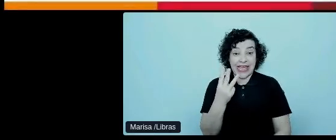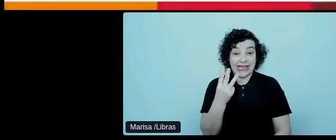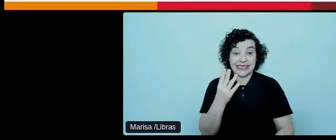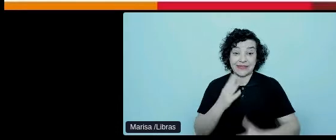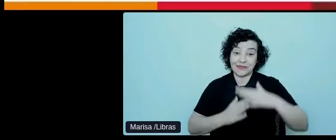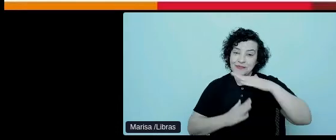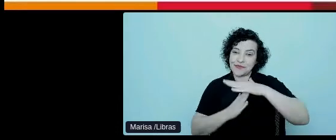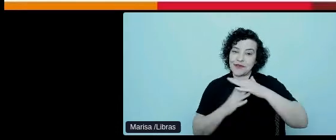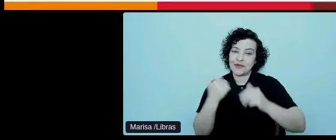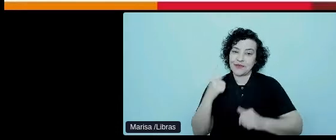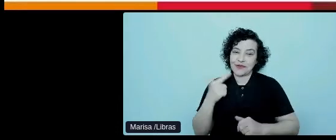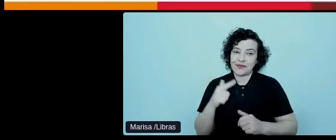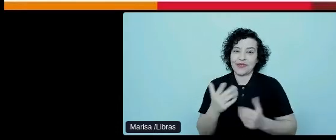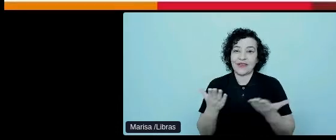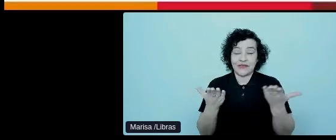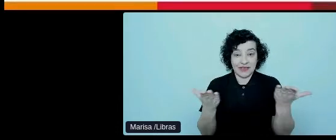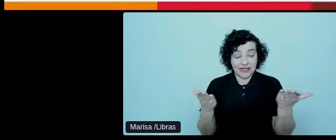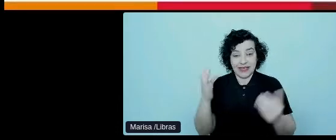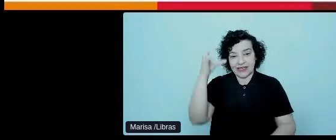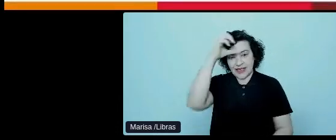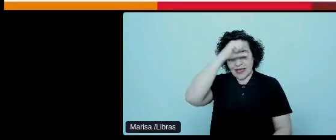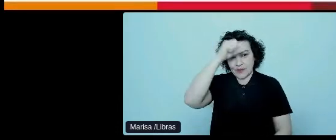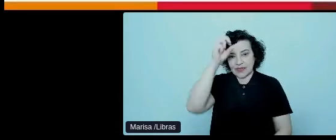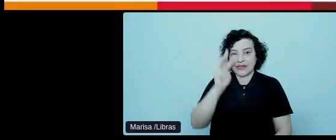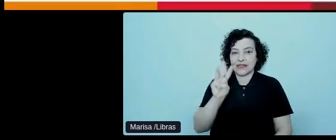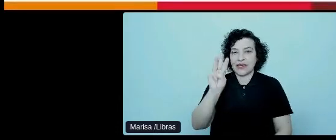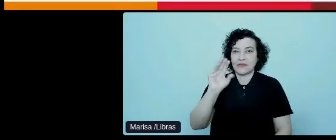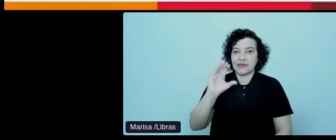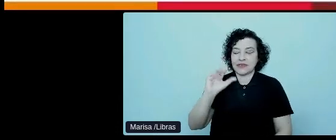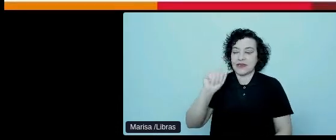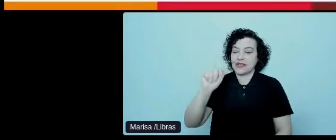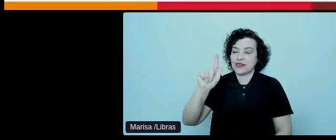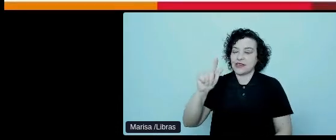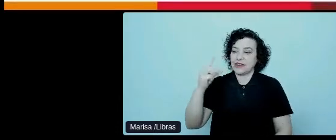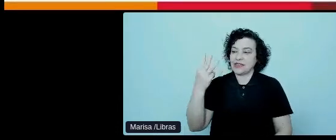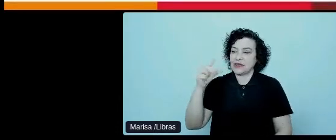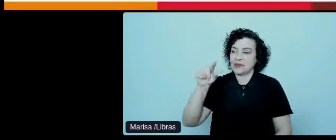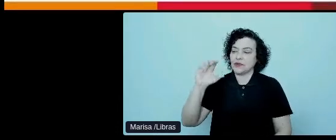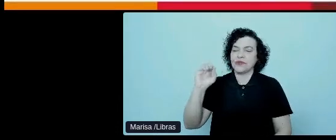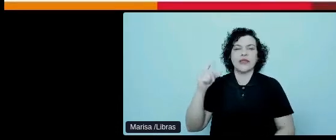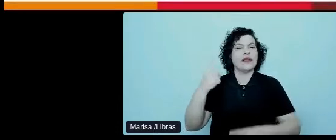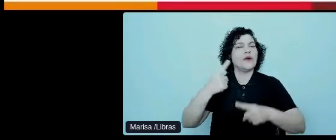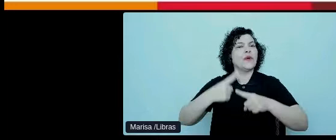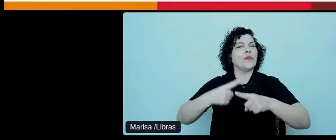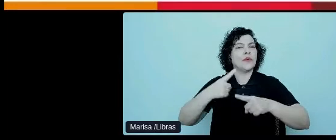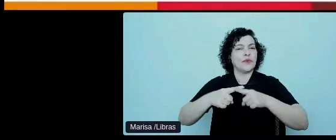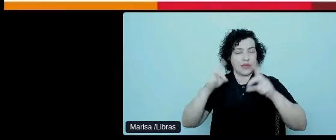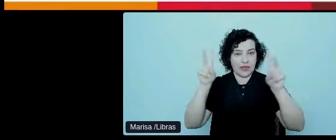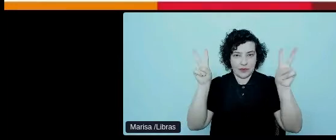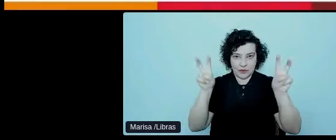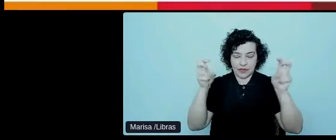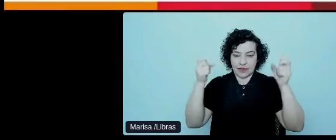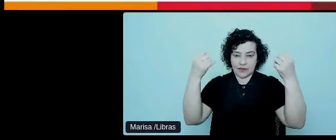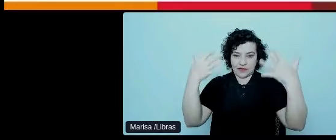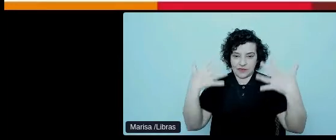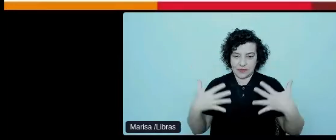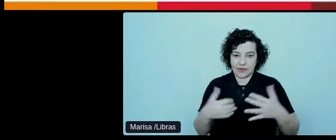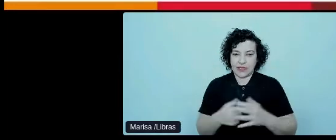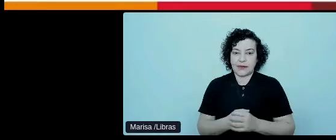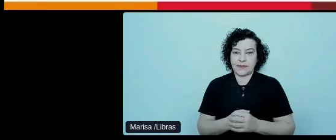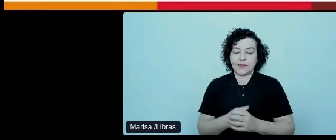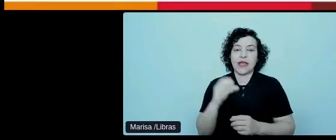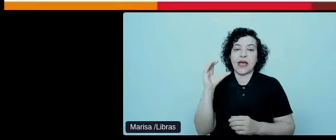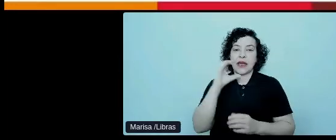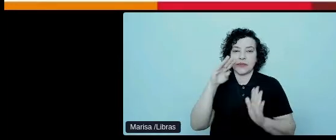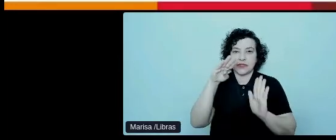WCAG 3.0. E aí, vocês vão entender o porquê desse título. Mas, antes disso, eu vou passar a agenda